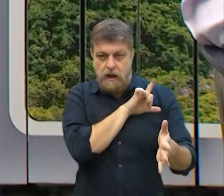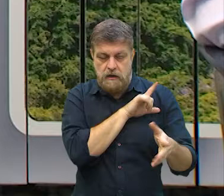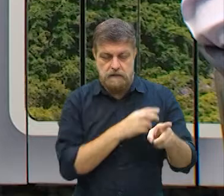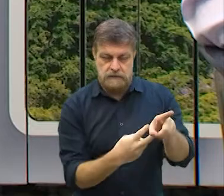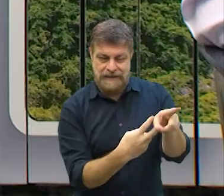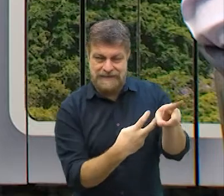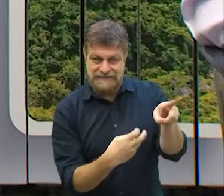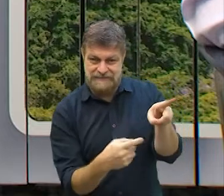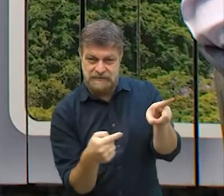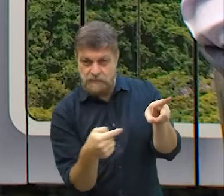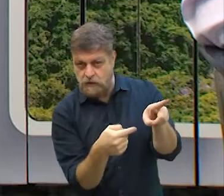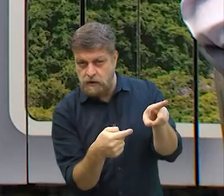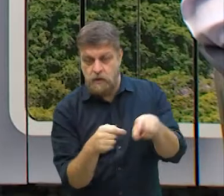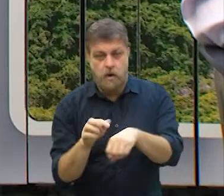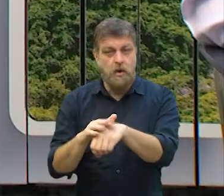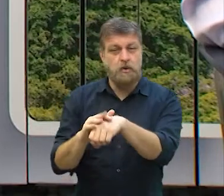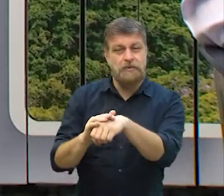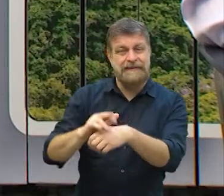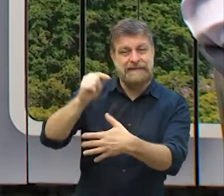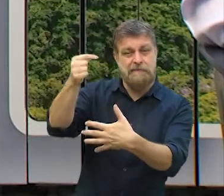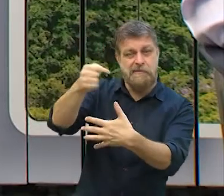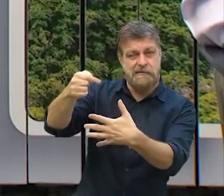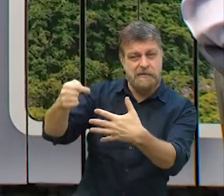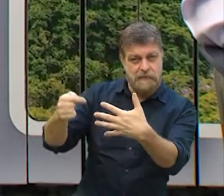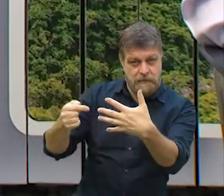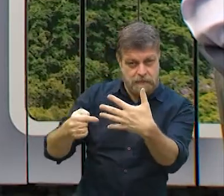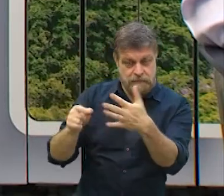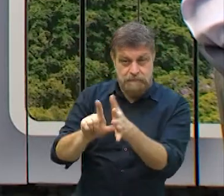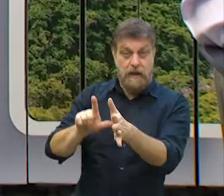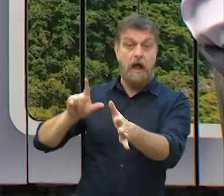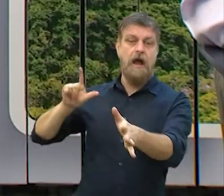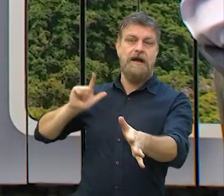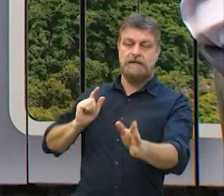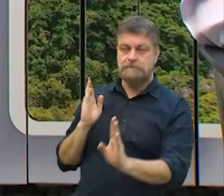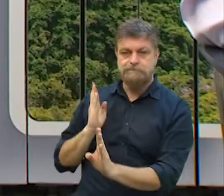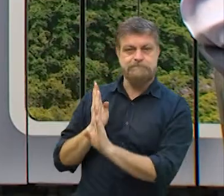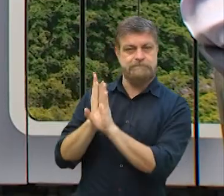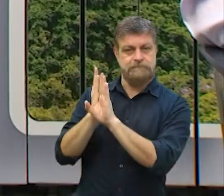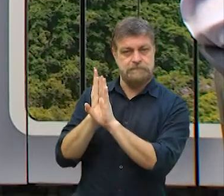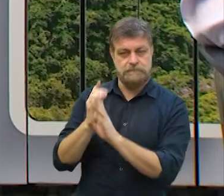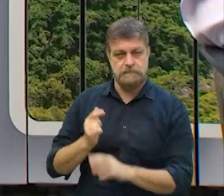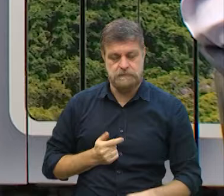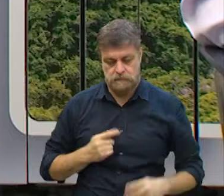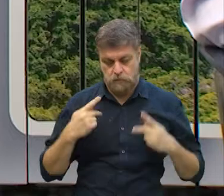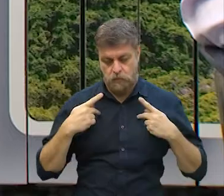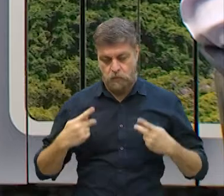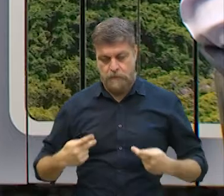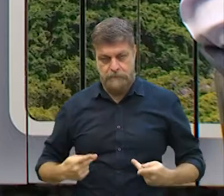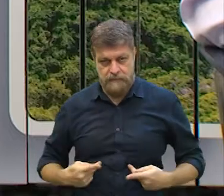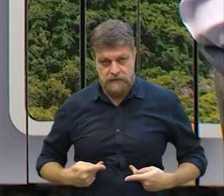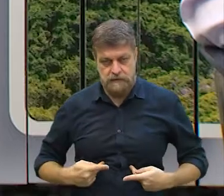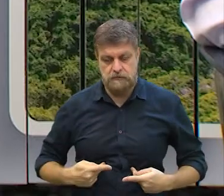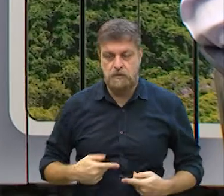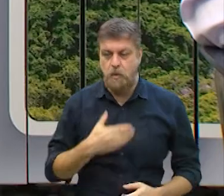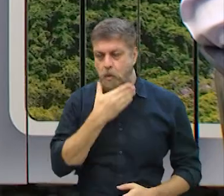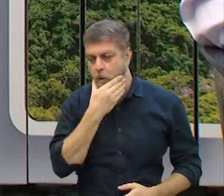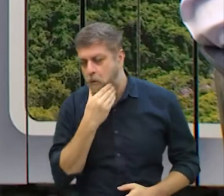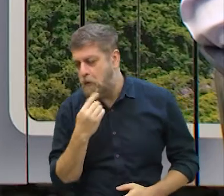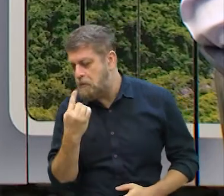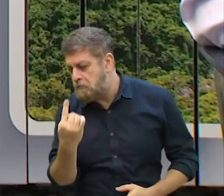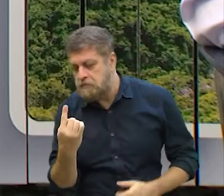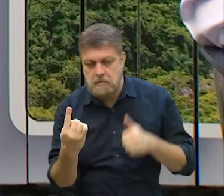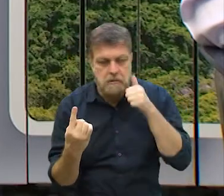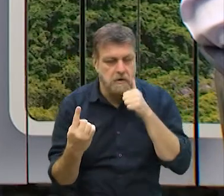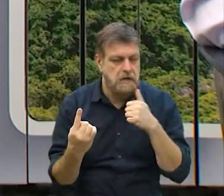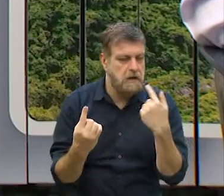de câncer de próstata, seja de outras patologias, enfim. Eu acho que o ser humano, seja ele homem, ou